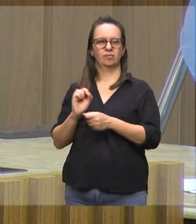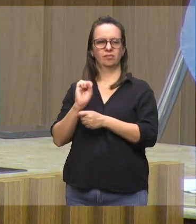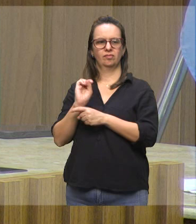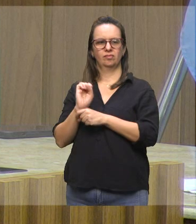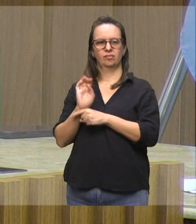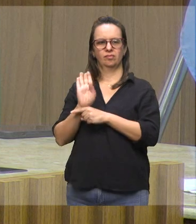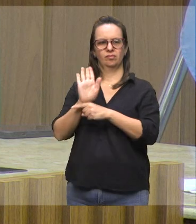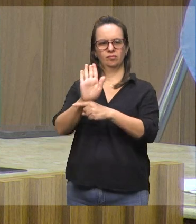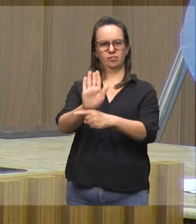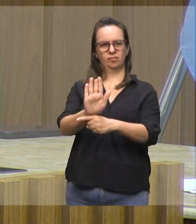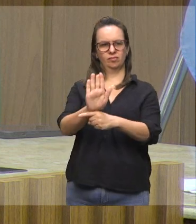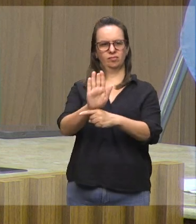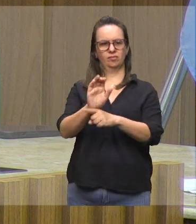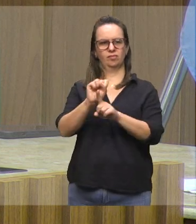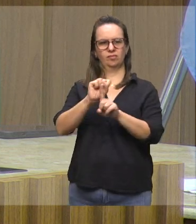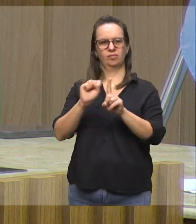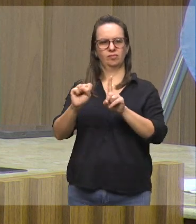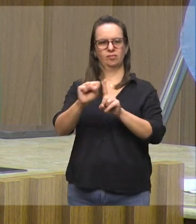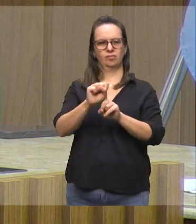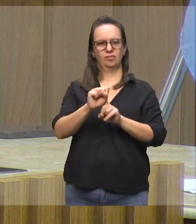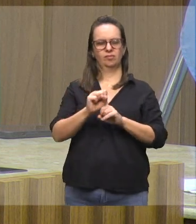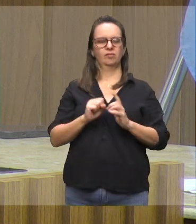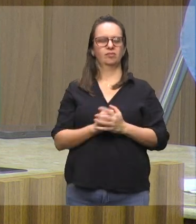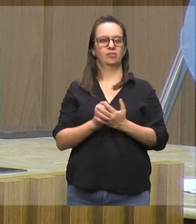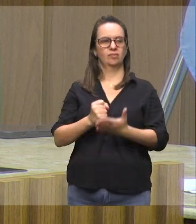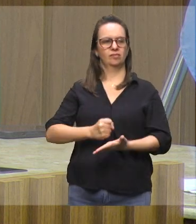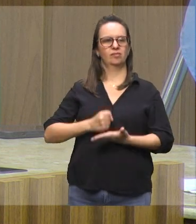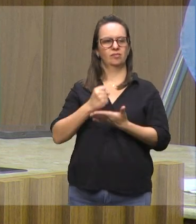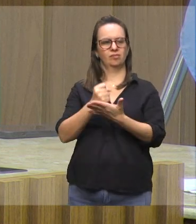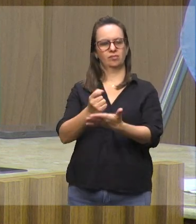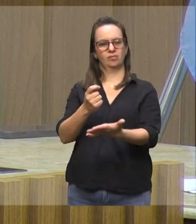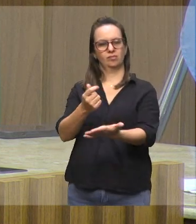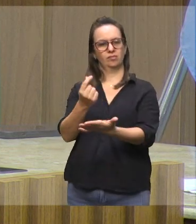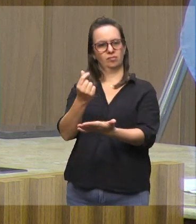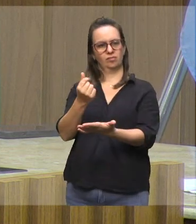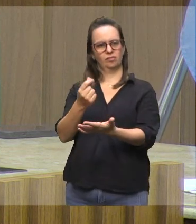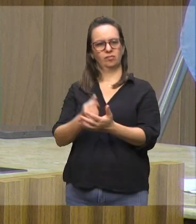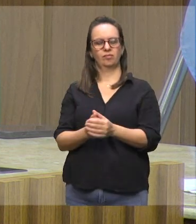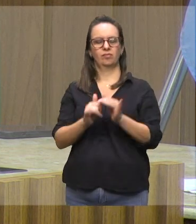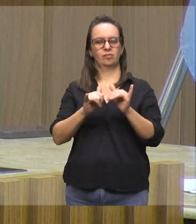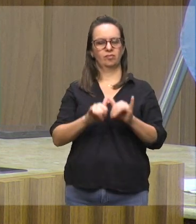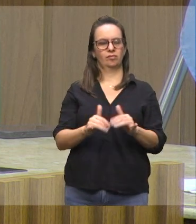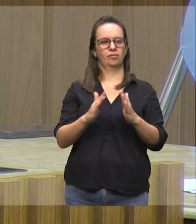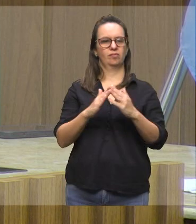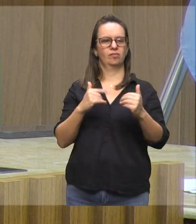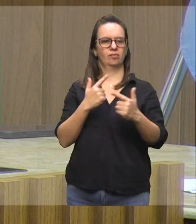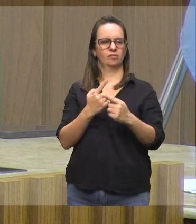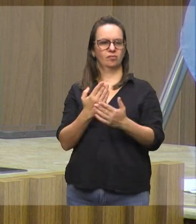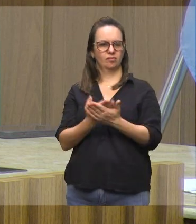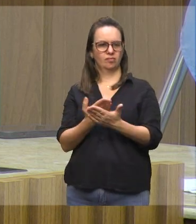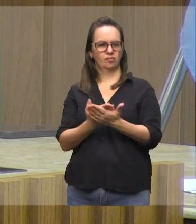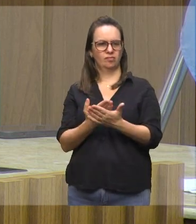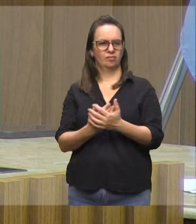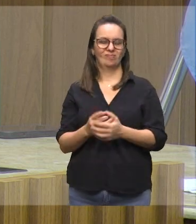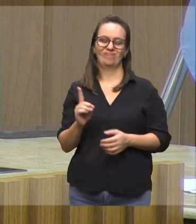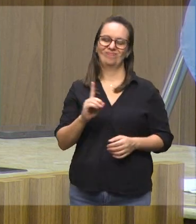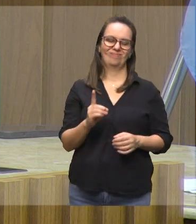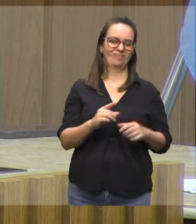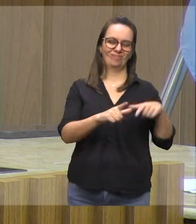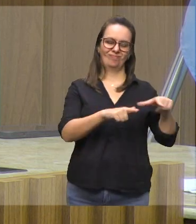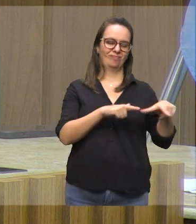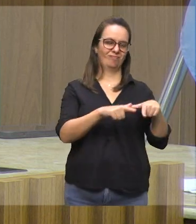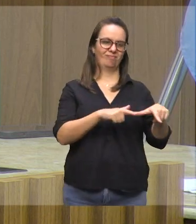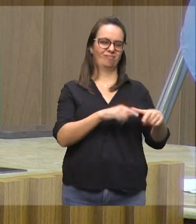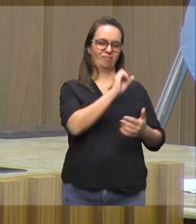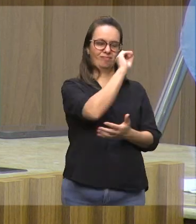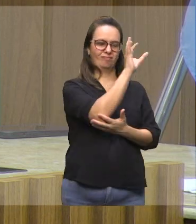para essa criança permanecer na escola e não se enveredar aí para ficar trabalhando no semáforo, enfim.